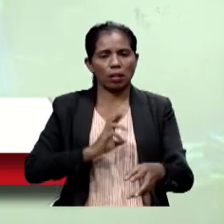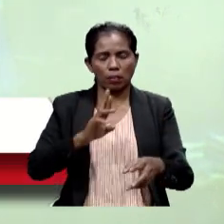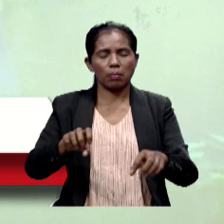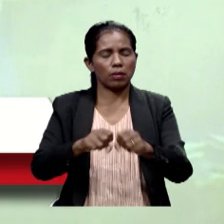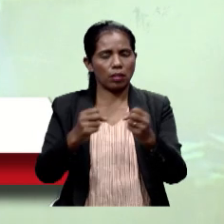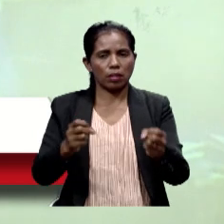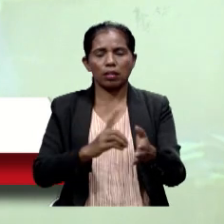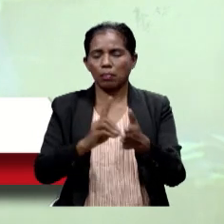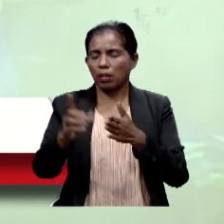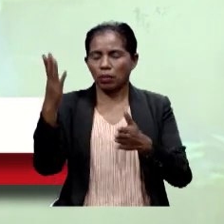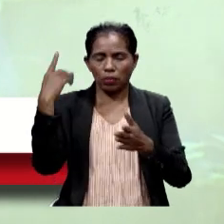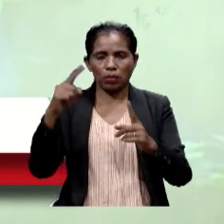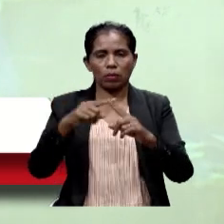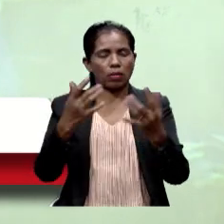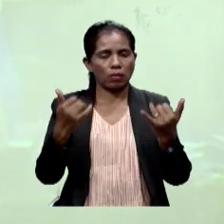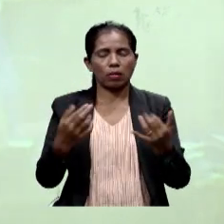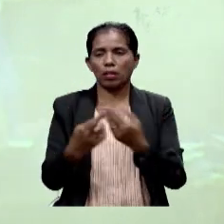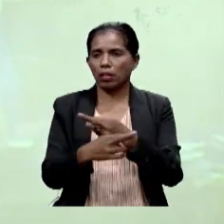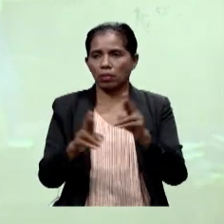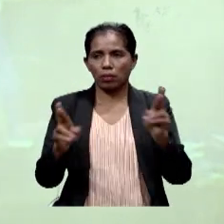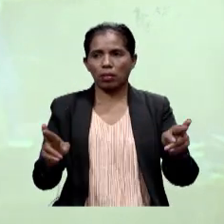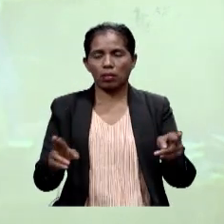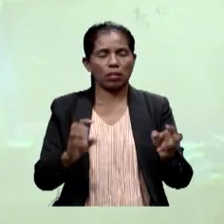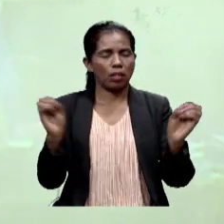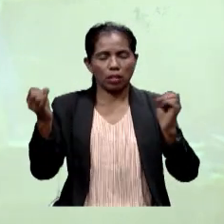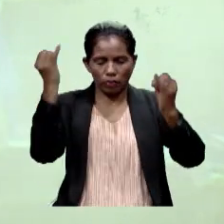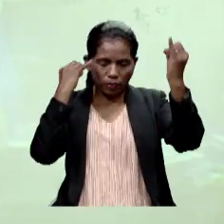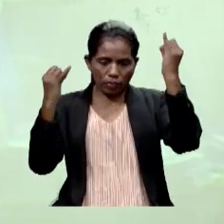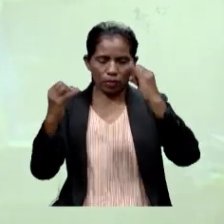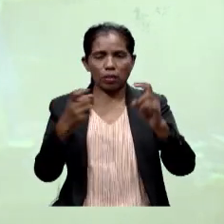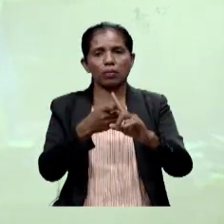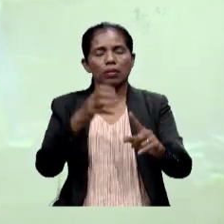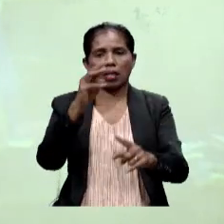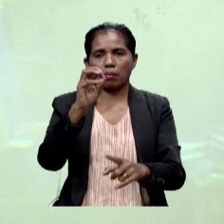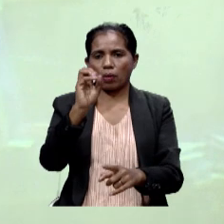Semana que eu estou agora, o resultado da lei, a lei de informação do Ministério da Obras Públicas.